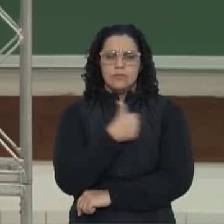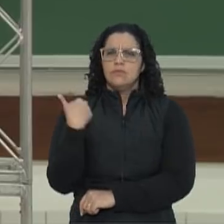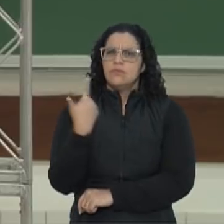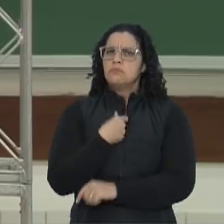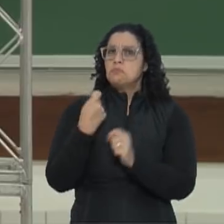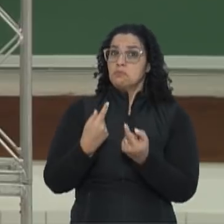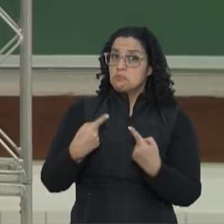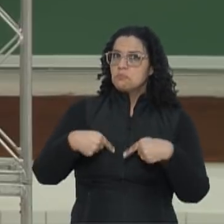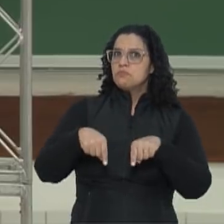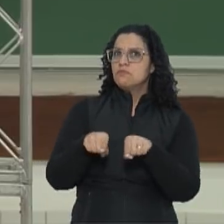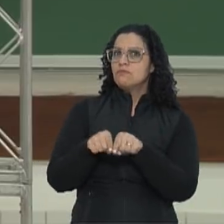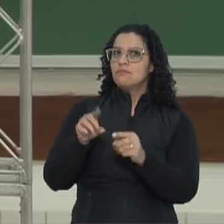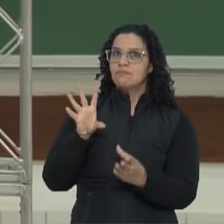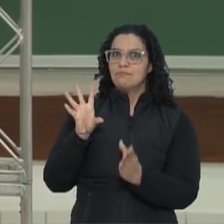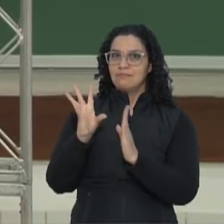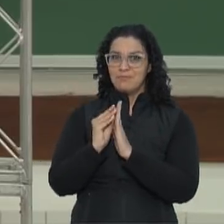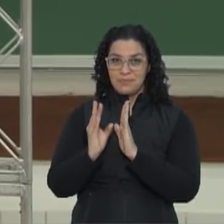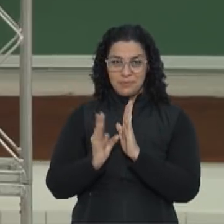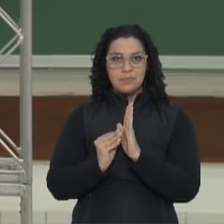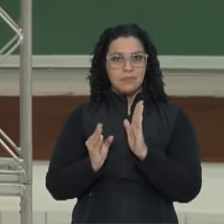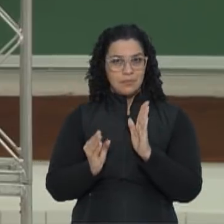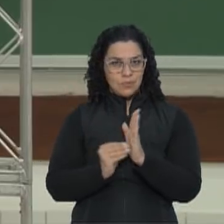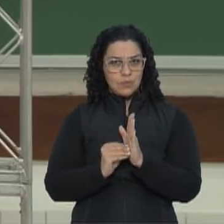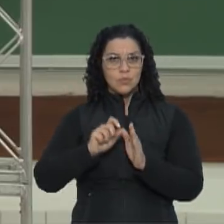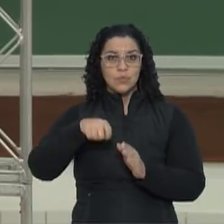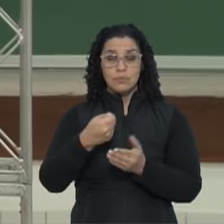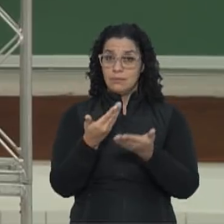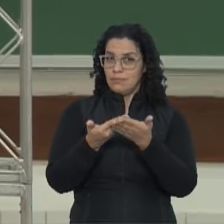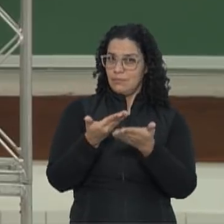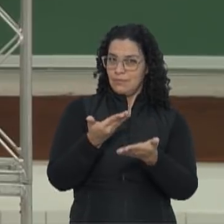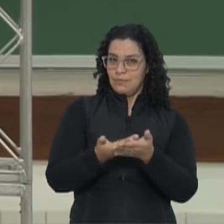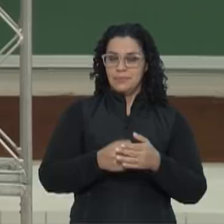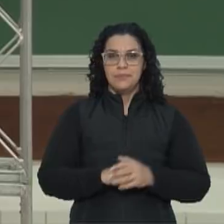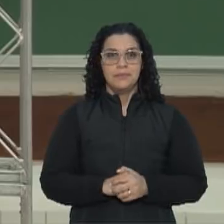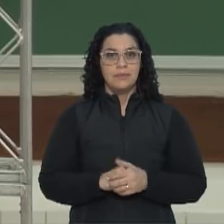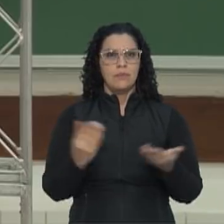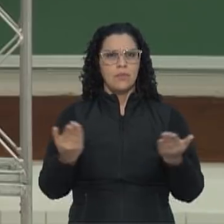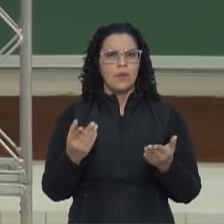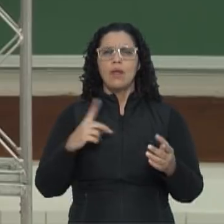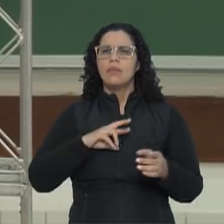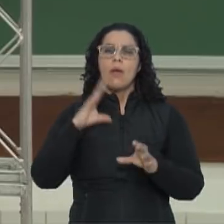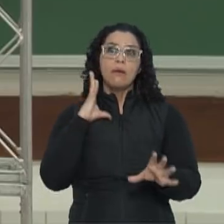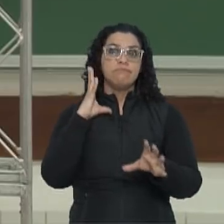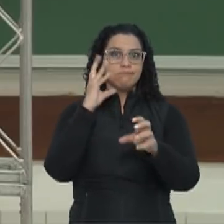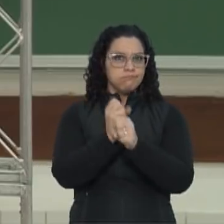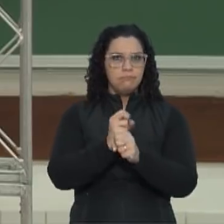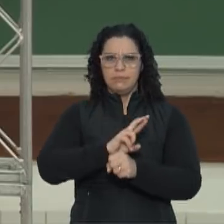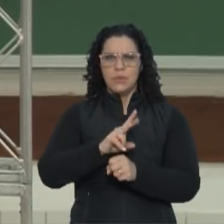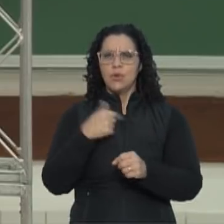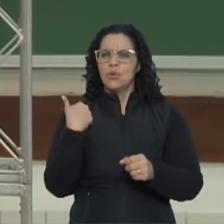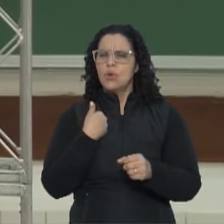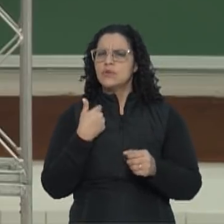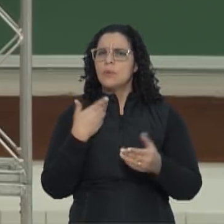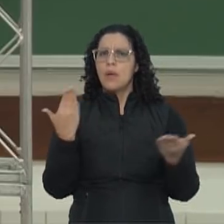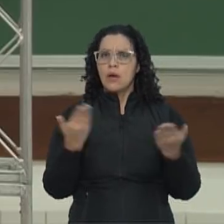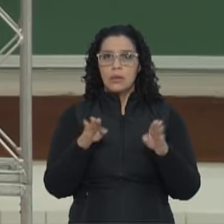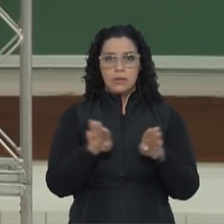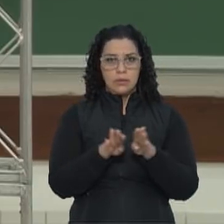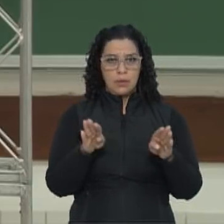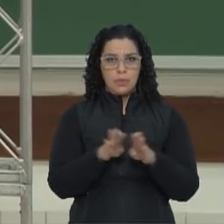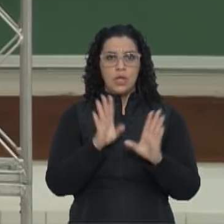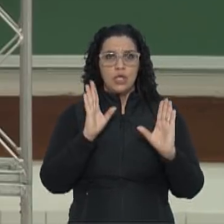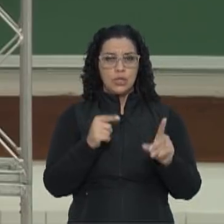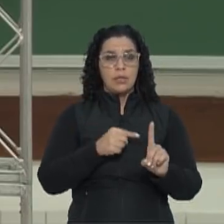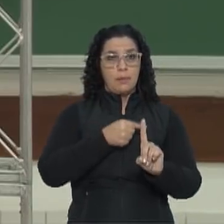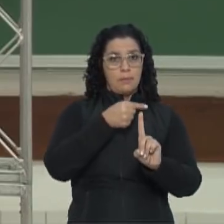poder retomar algumas questões de aula, né? Então não é uma retomada, mas a gente vai ver a gente já viu a parte de